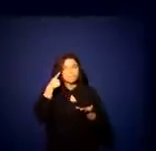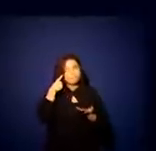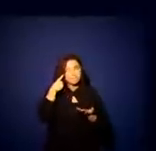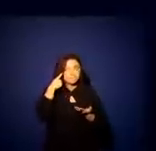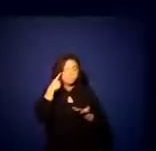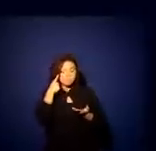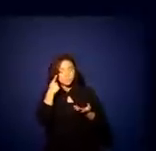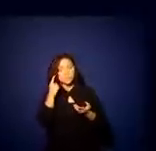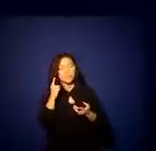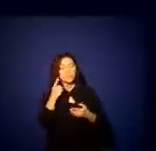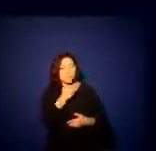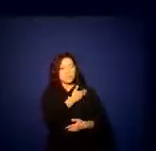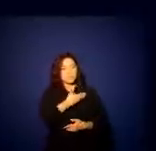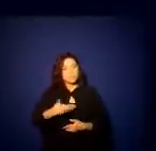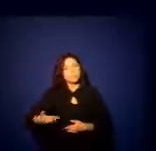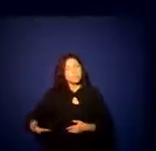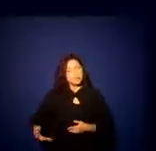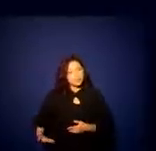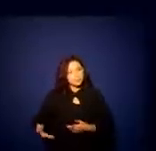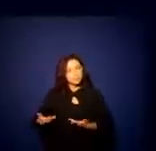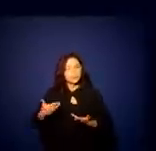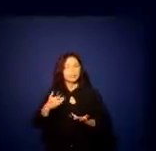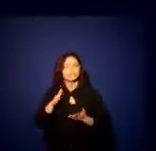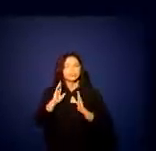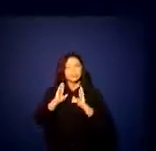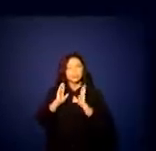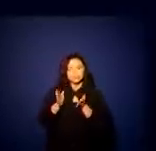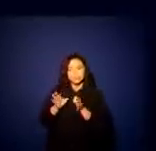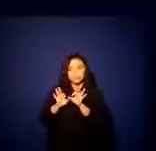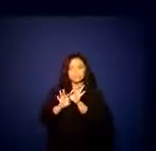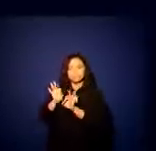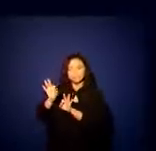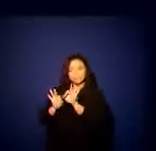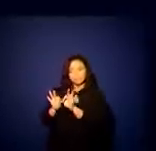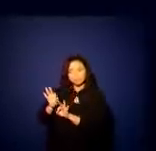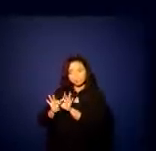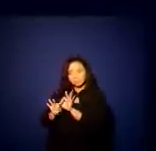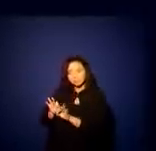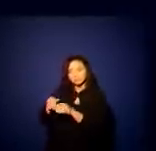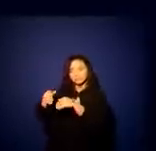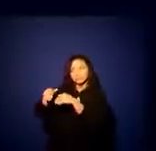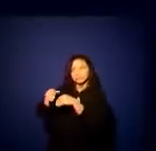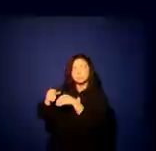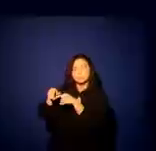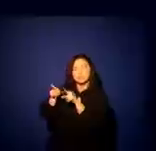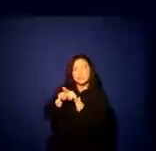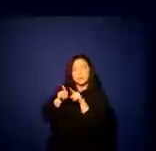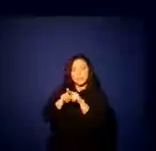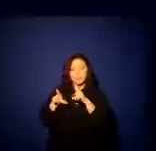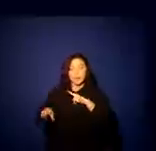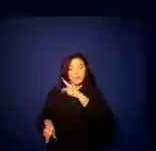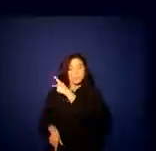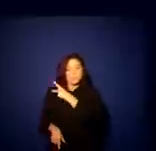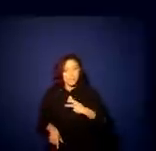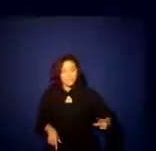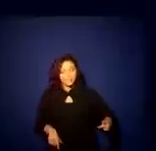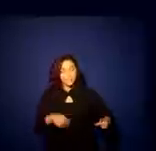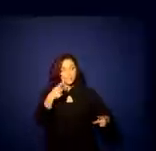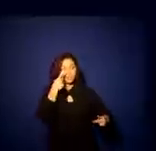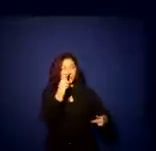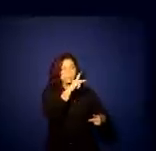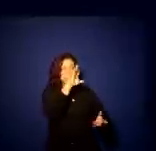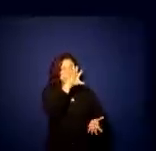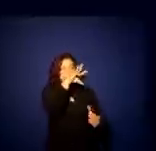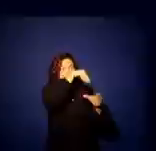estão sendo tomadas foi indicado no presidente técnico de carreira né mas presidente da área técnica a presidente que fez carreira no Banco do Brasil